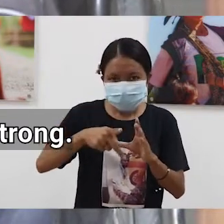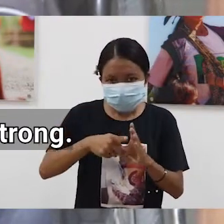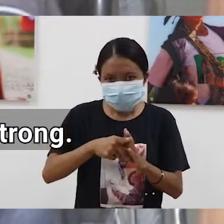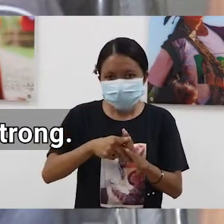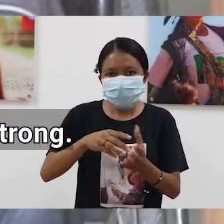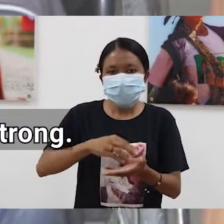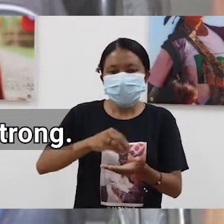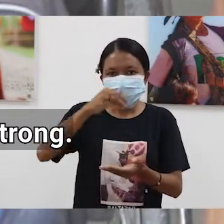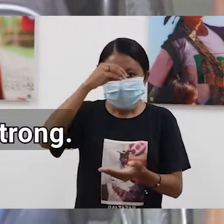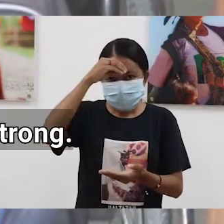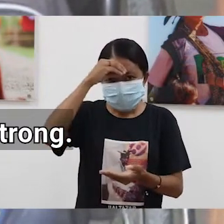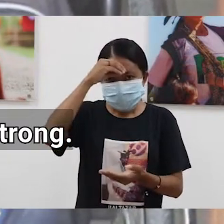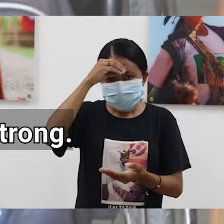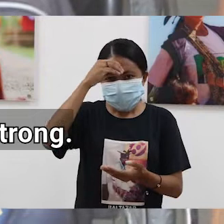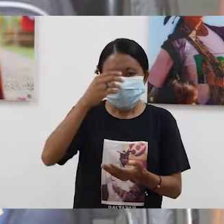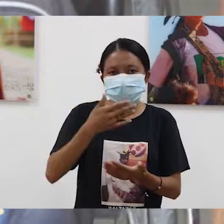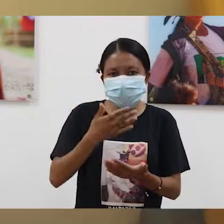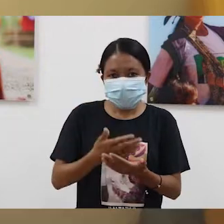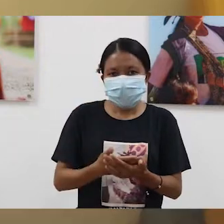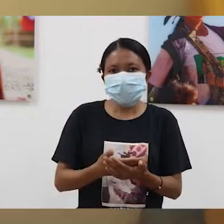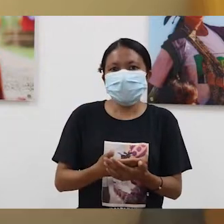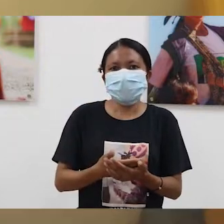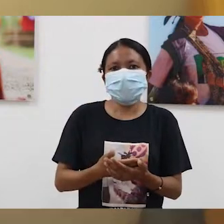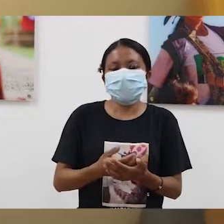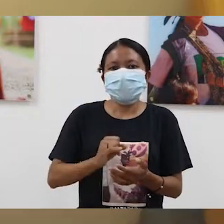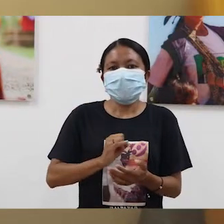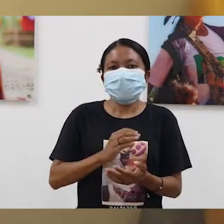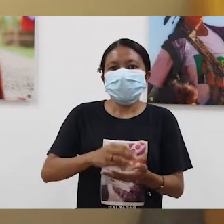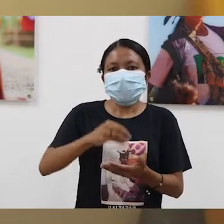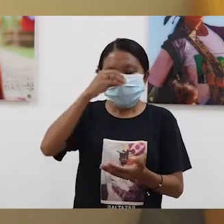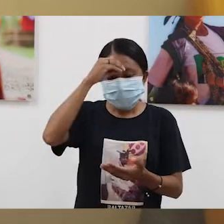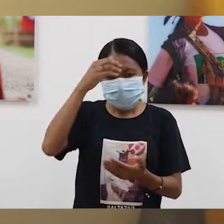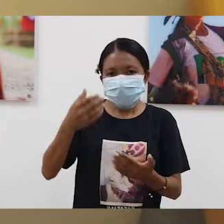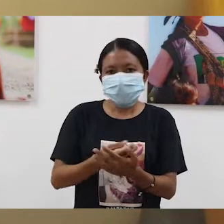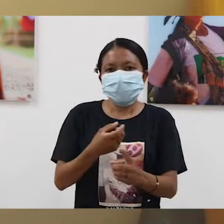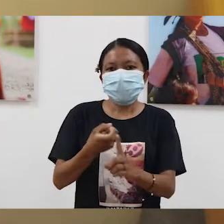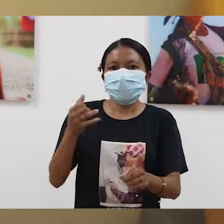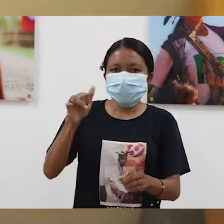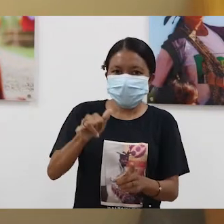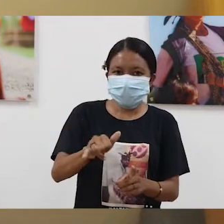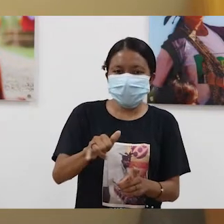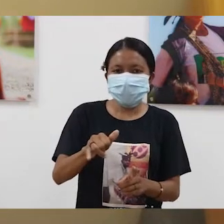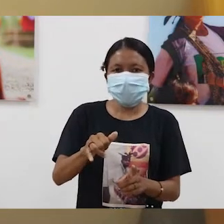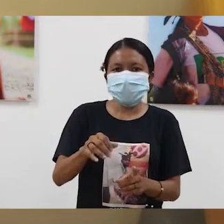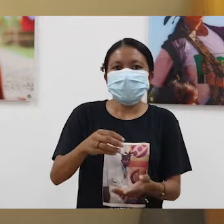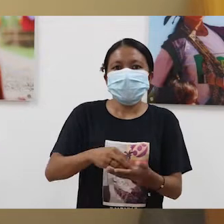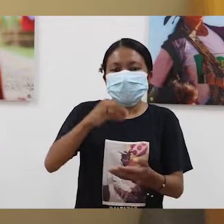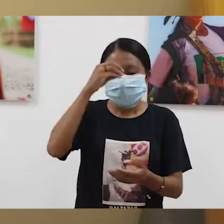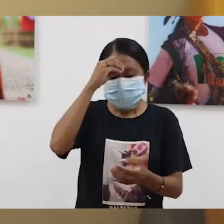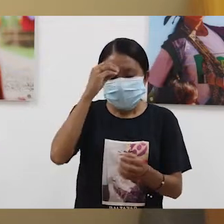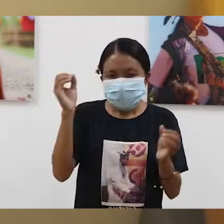aprende ho vontade ato aprende ne diak tebes, hau aprende mos buat fomu si sira katak, buat tidak aprende ne la ocupa